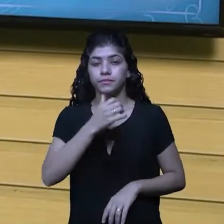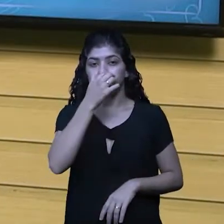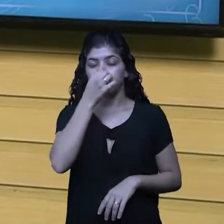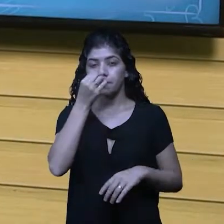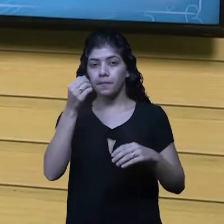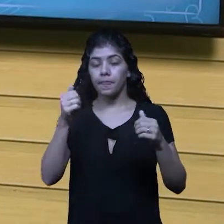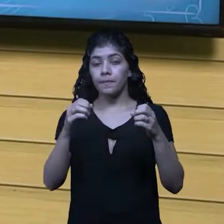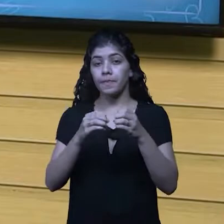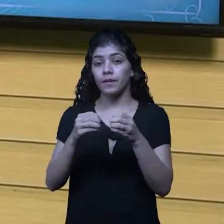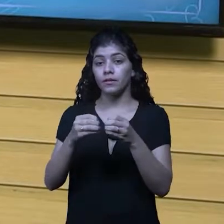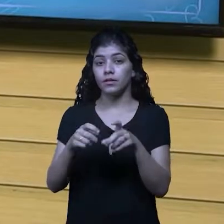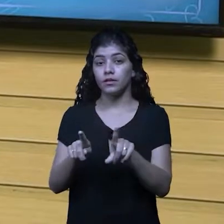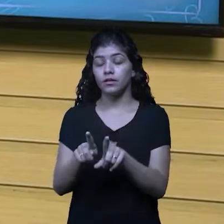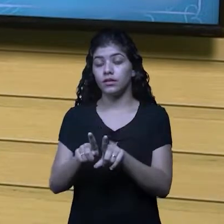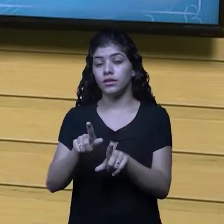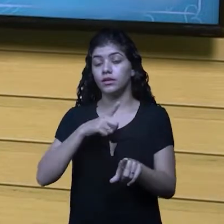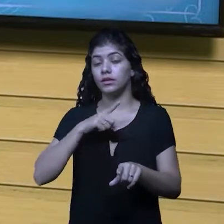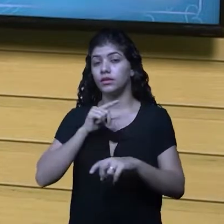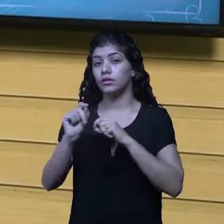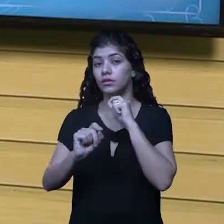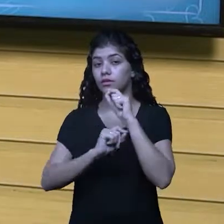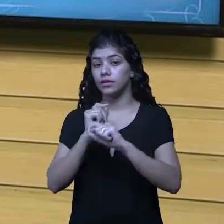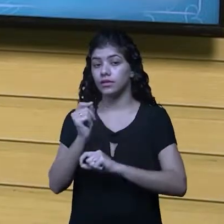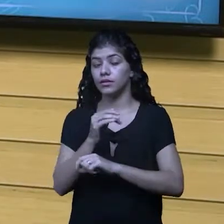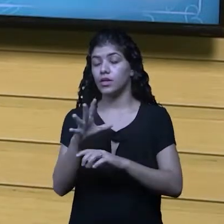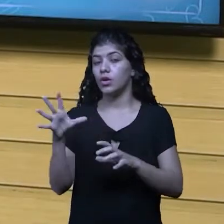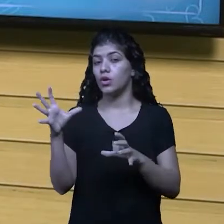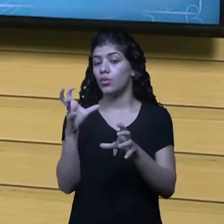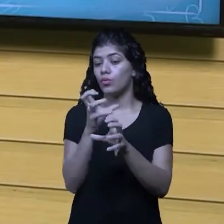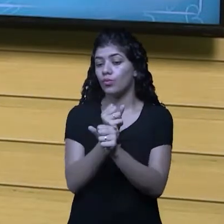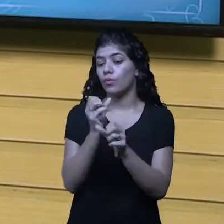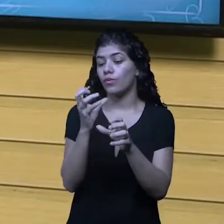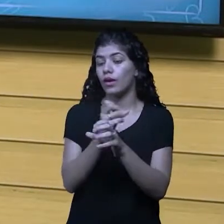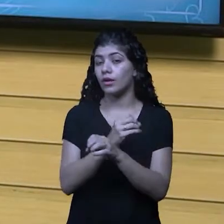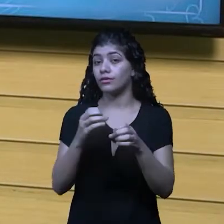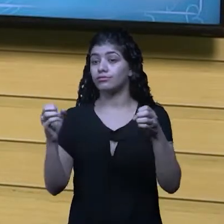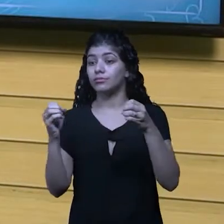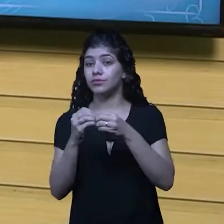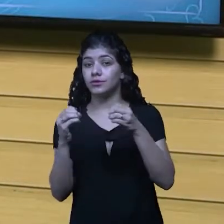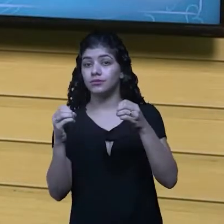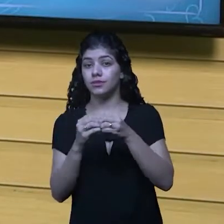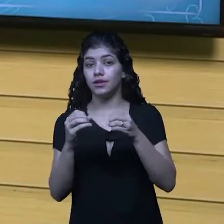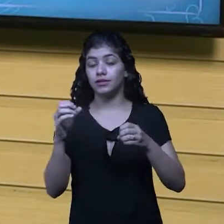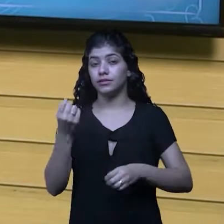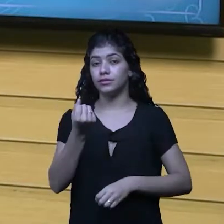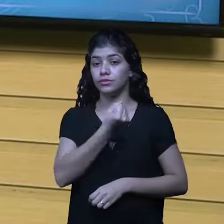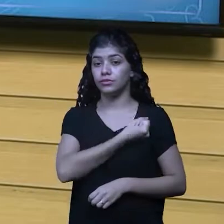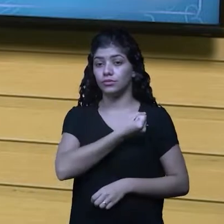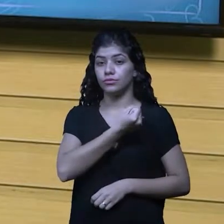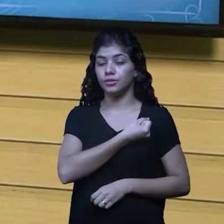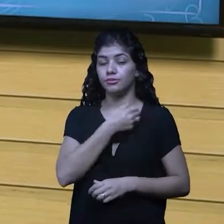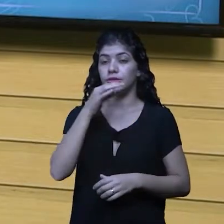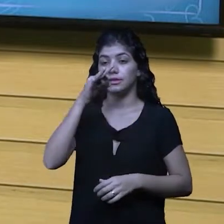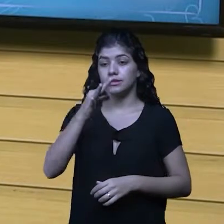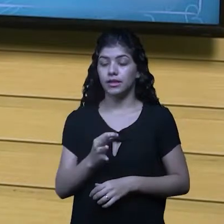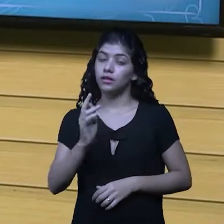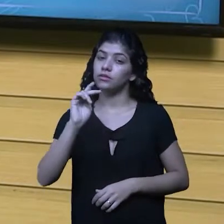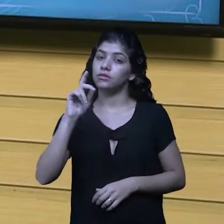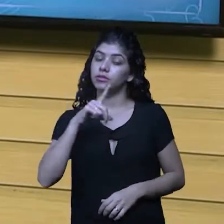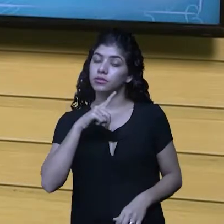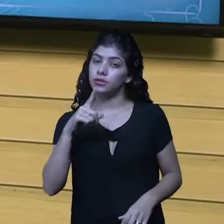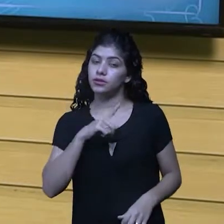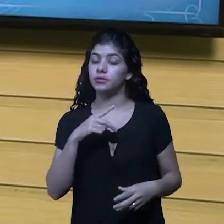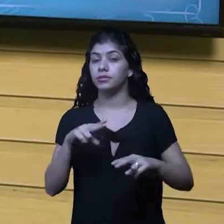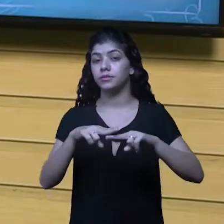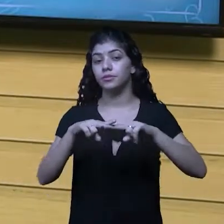próximos, e aí nós fazemos o quê? Um cálculo aproximado do valor exato que nós queremos. Por